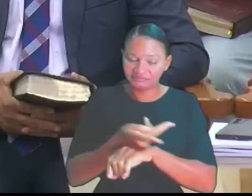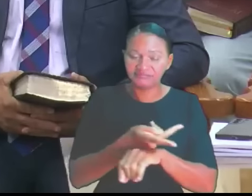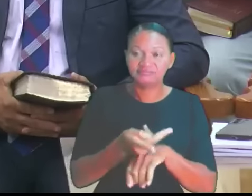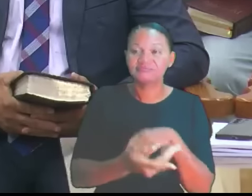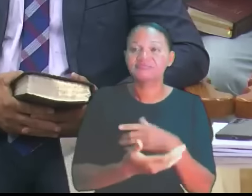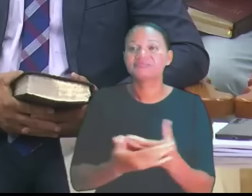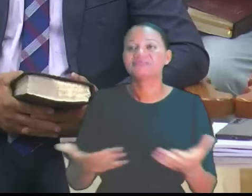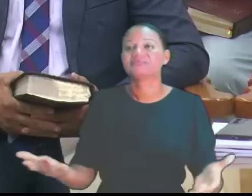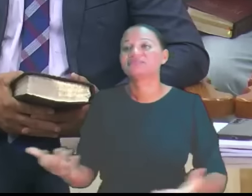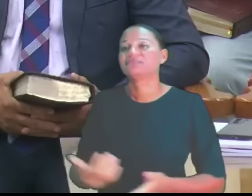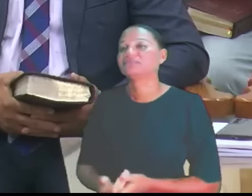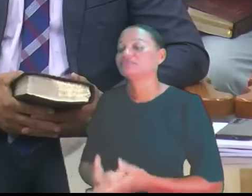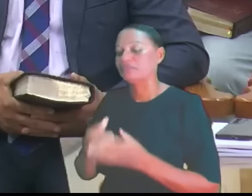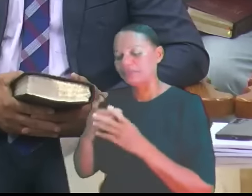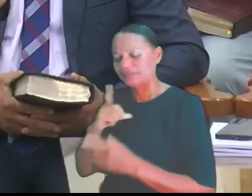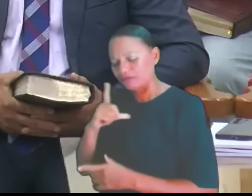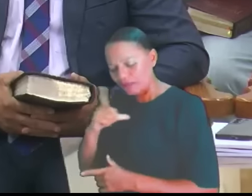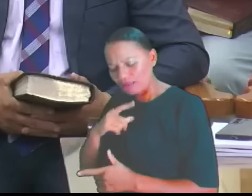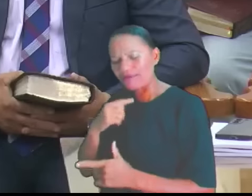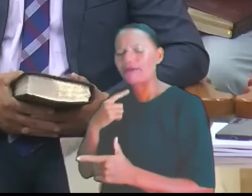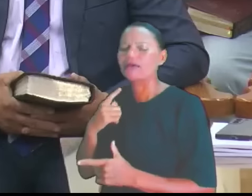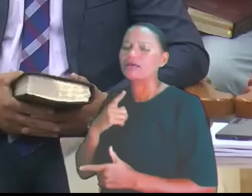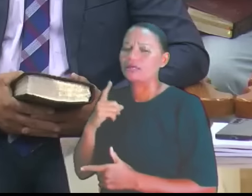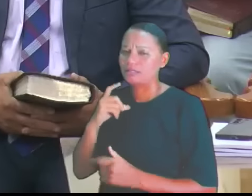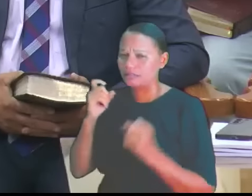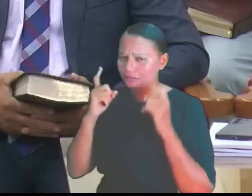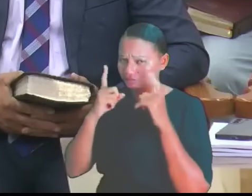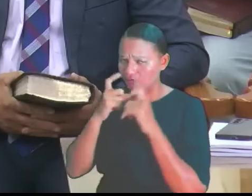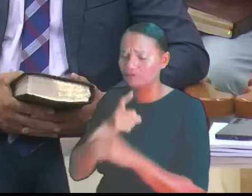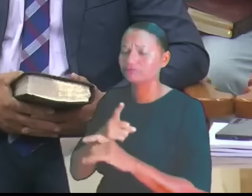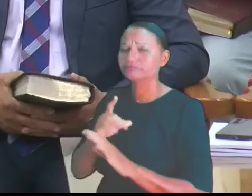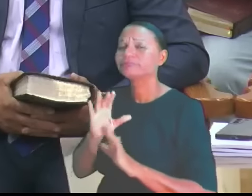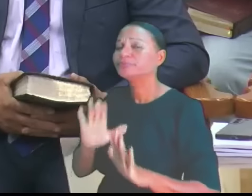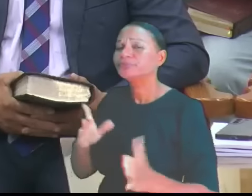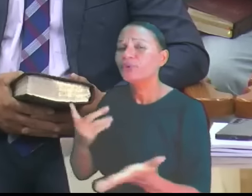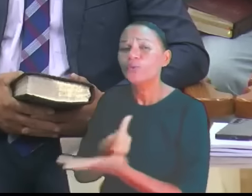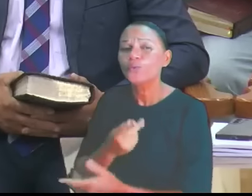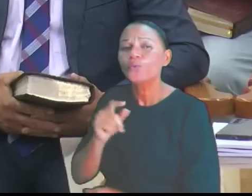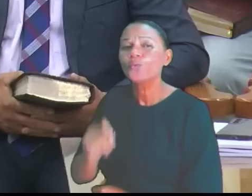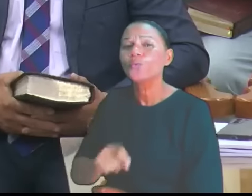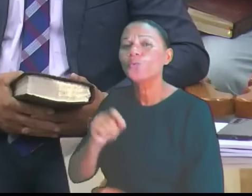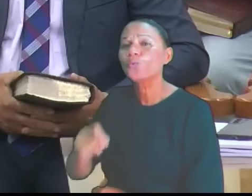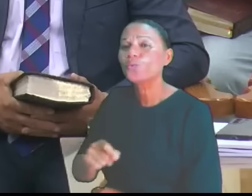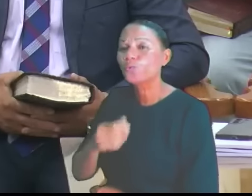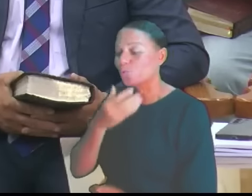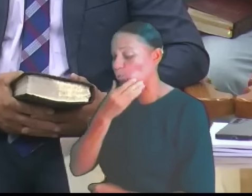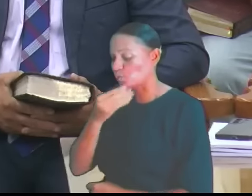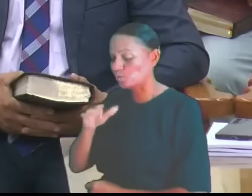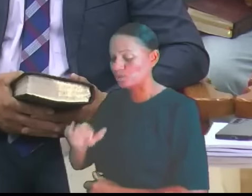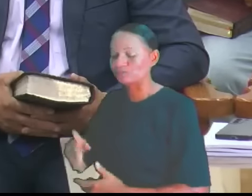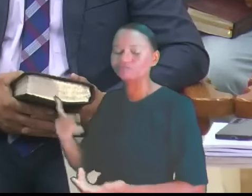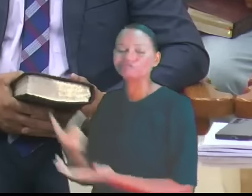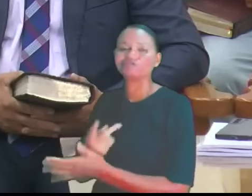Passa a prova. Sabe o que aconteceu? O menino ficou